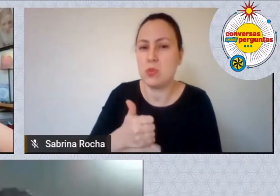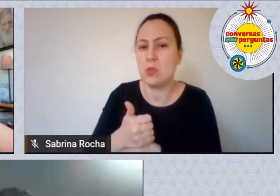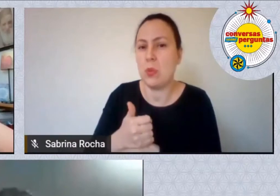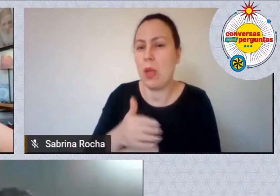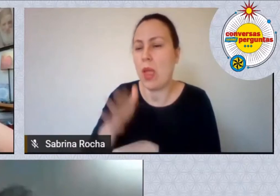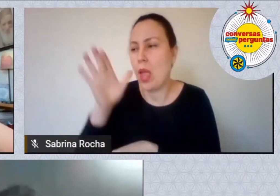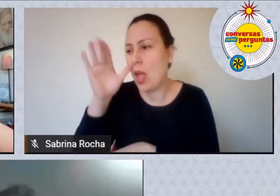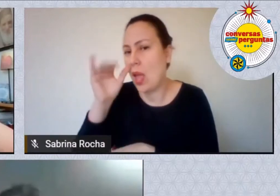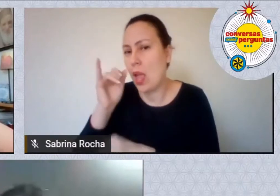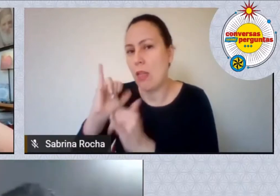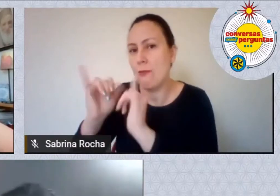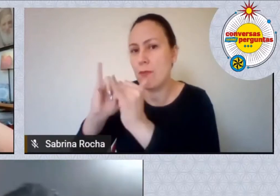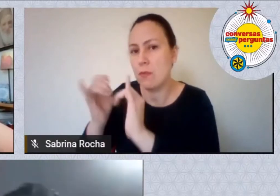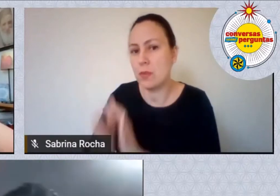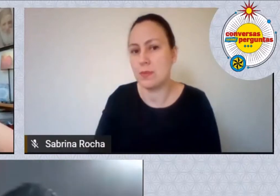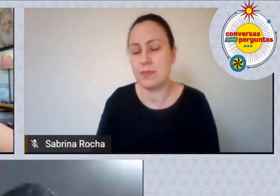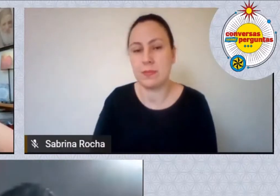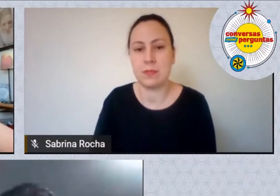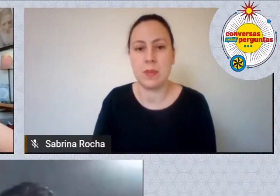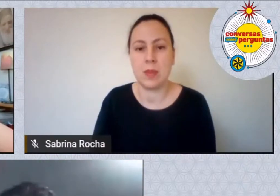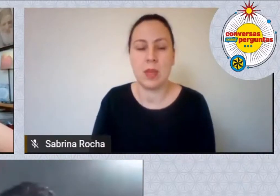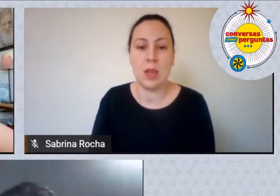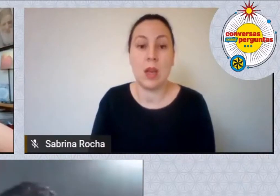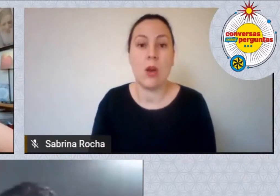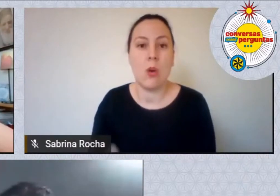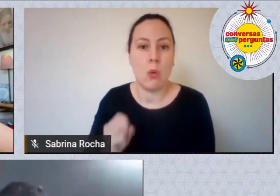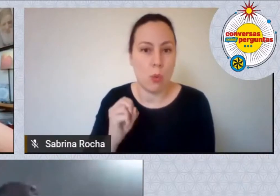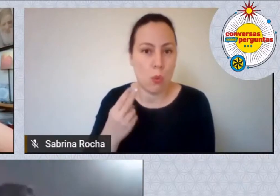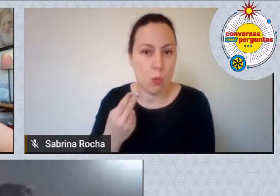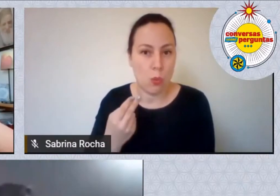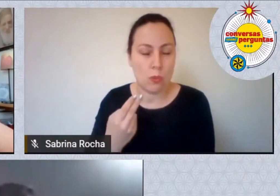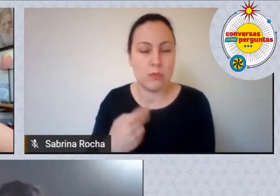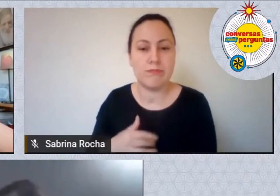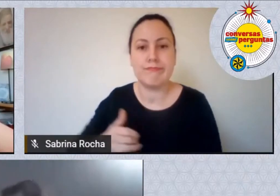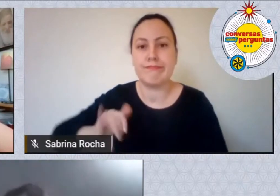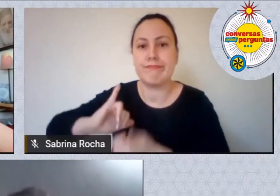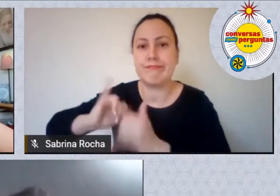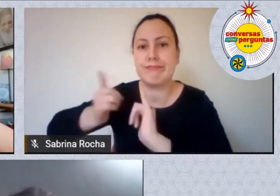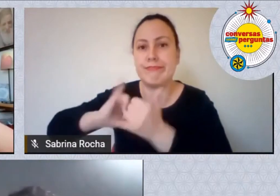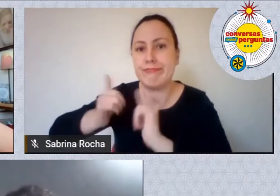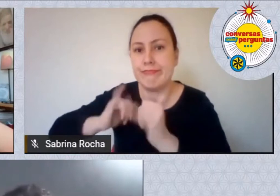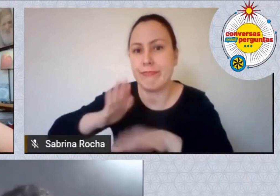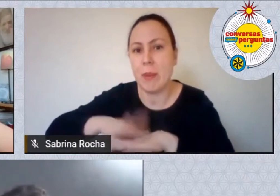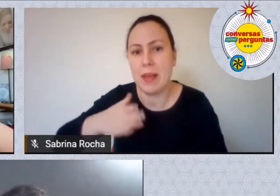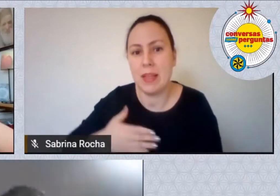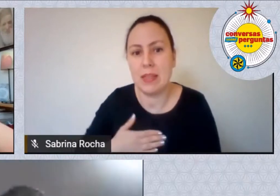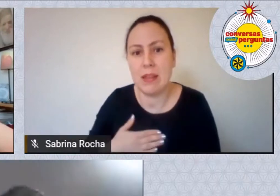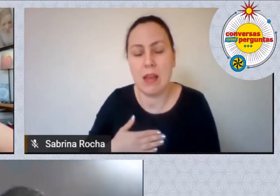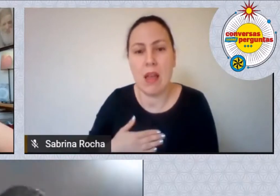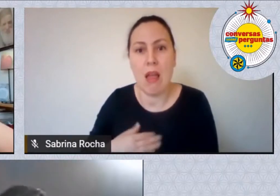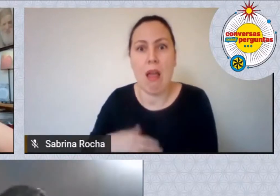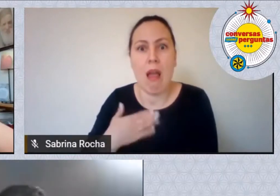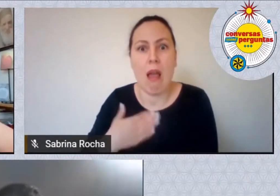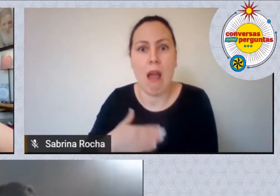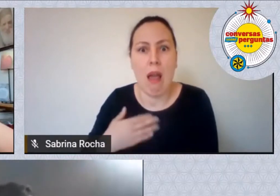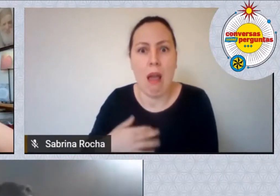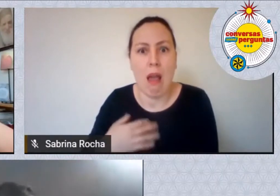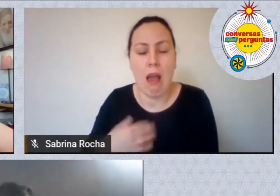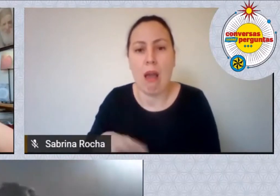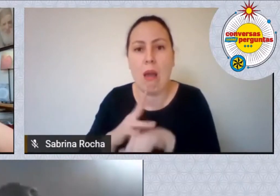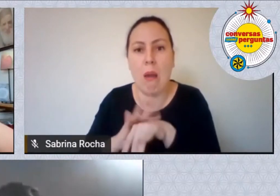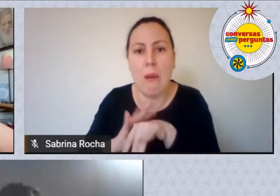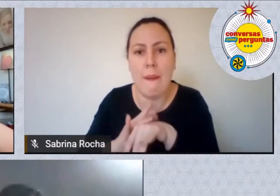assim se orientar demasiadamente para o medo, gerando reações hipocondríacas, reações de exagero